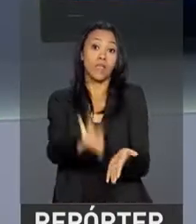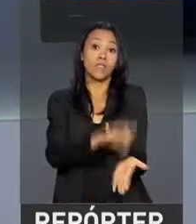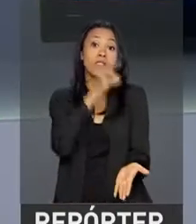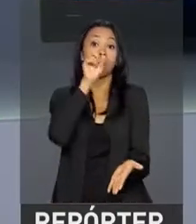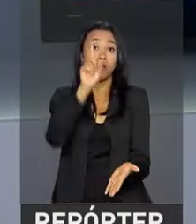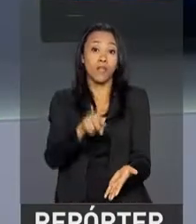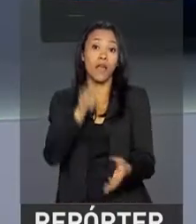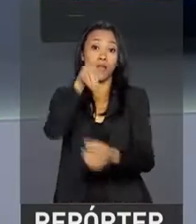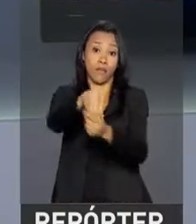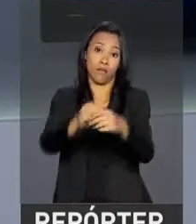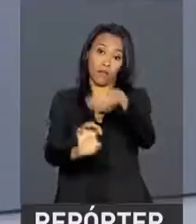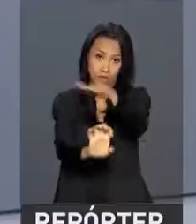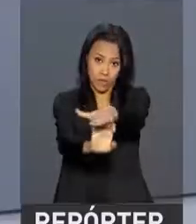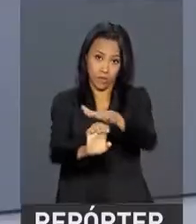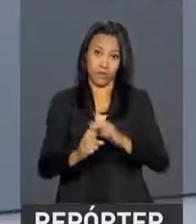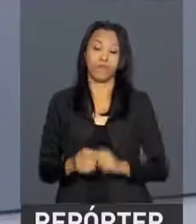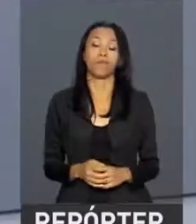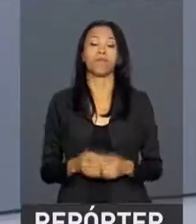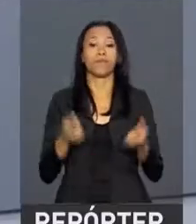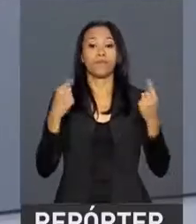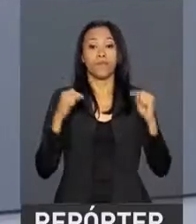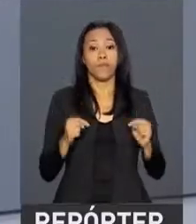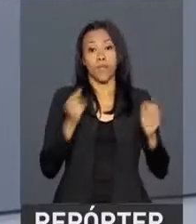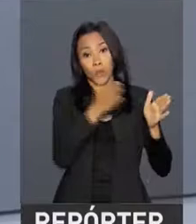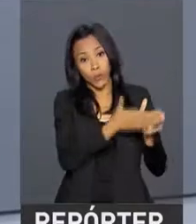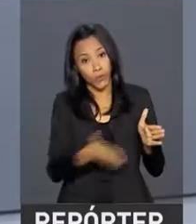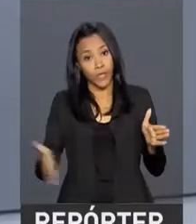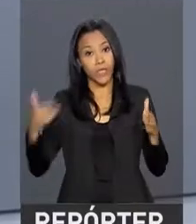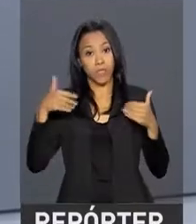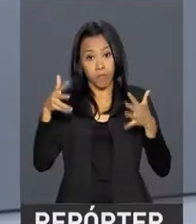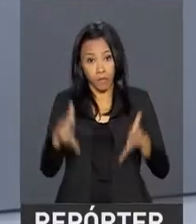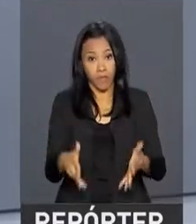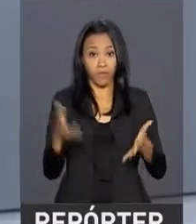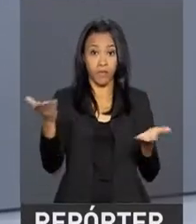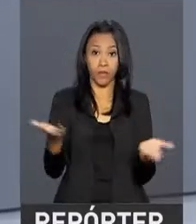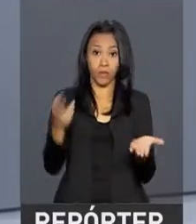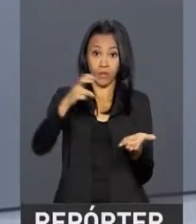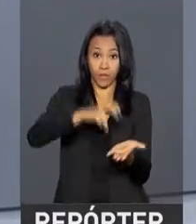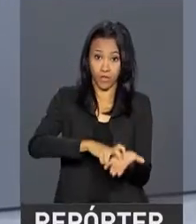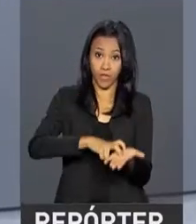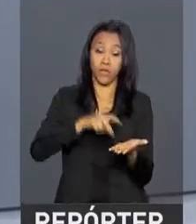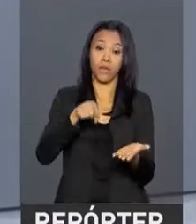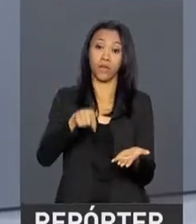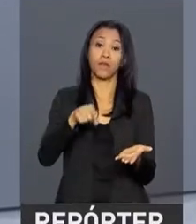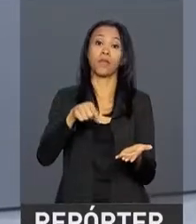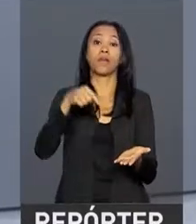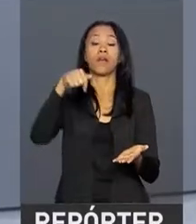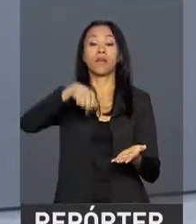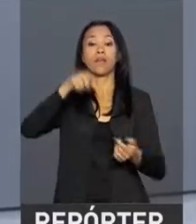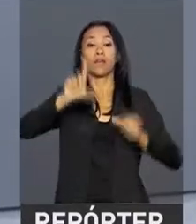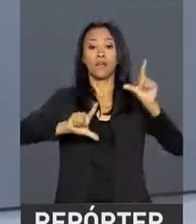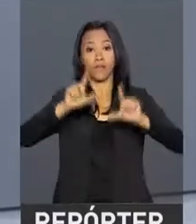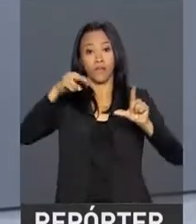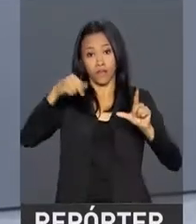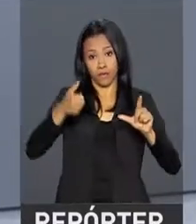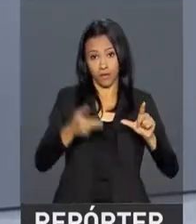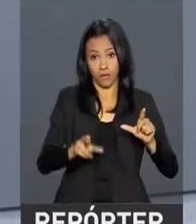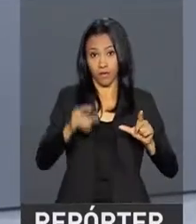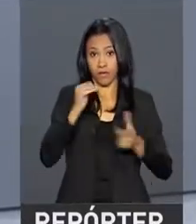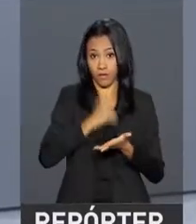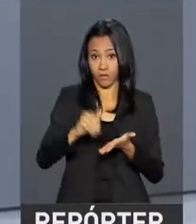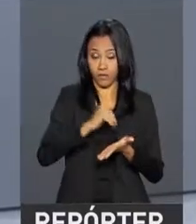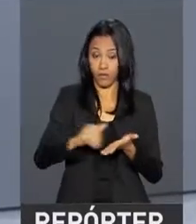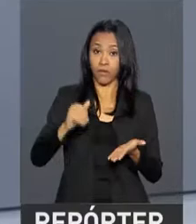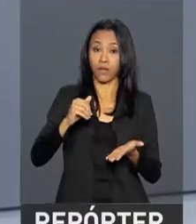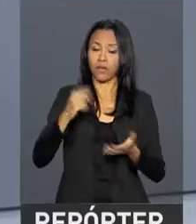oferecem as vagas e durante a participação nesta manhã no programa por dentro do governo aqui da tv nbr a secretária nacional